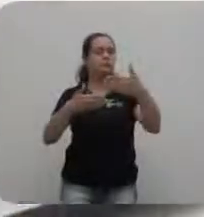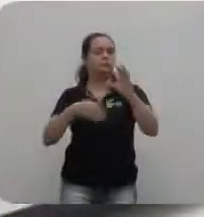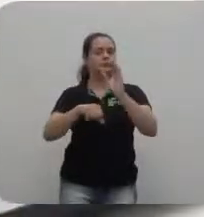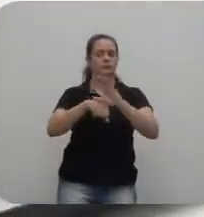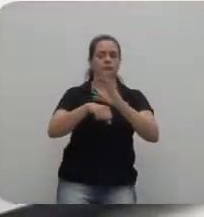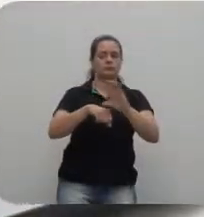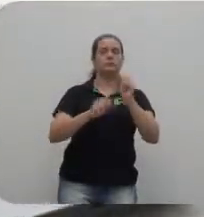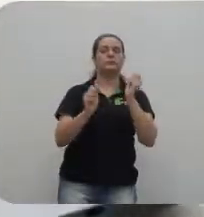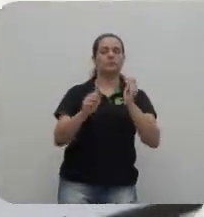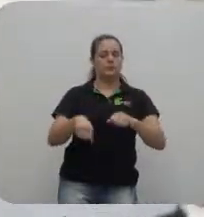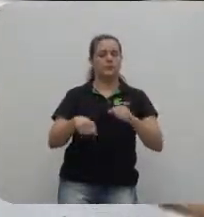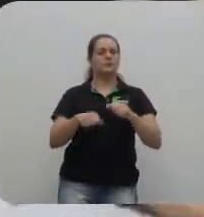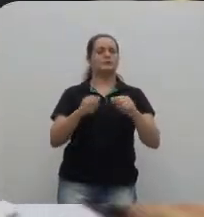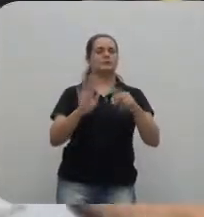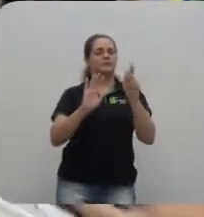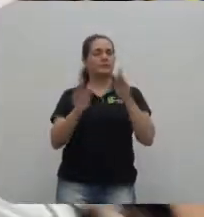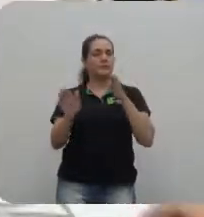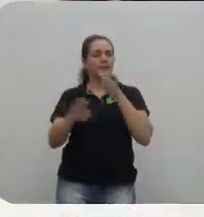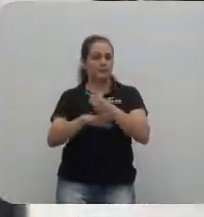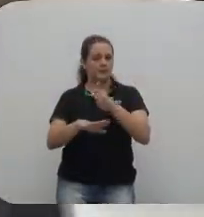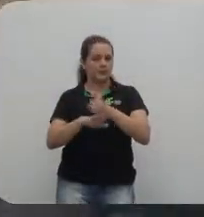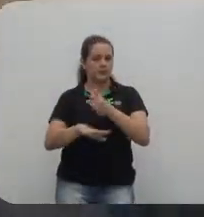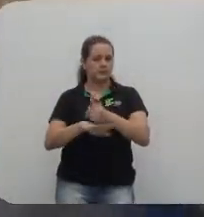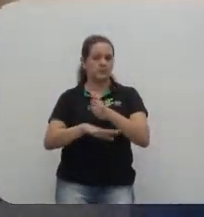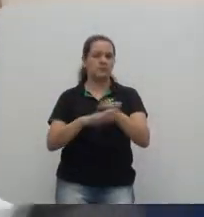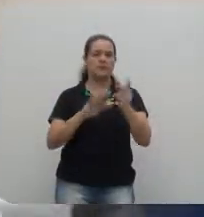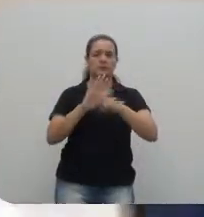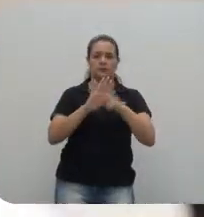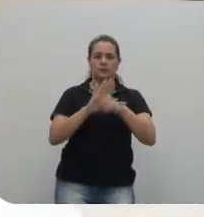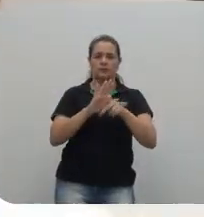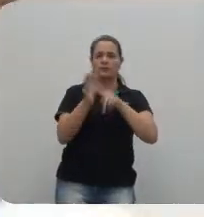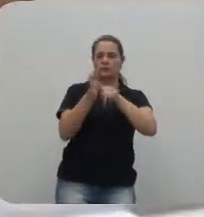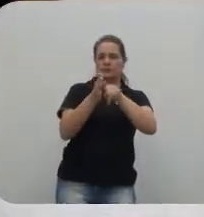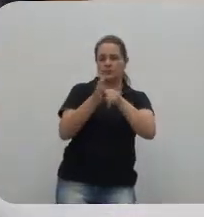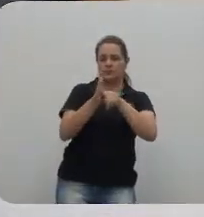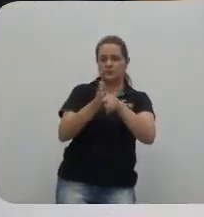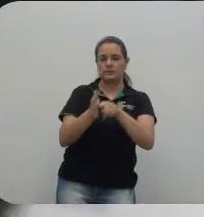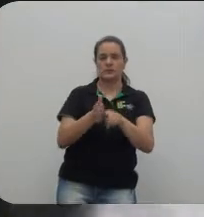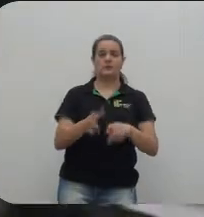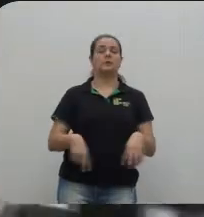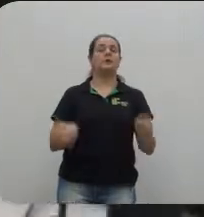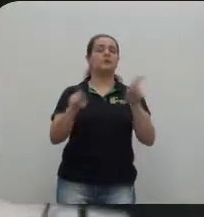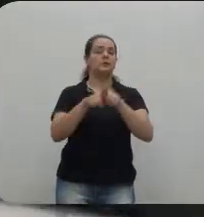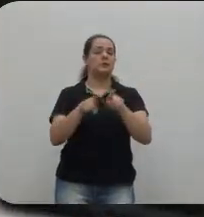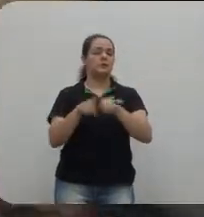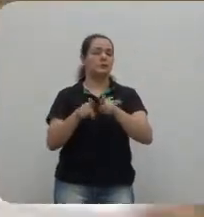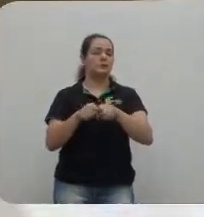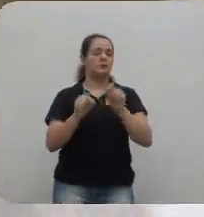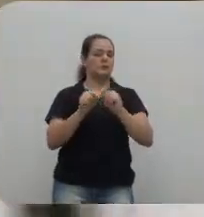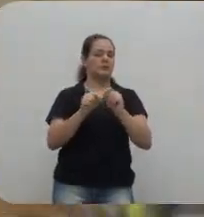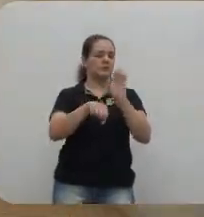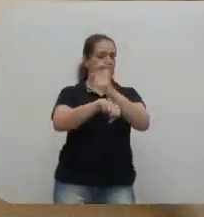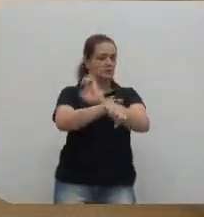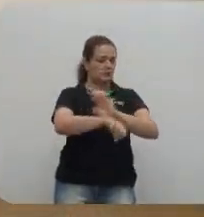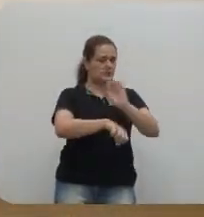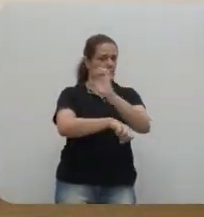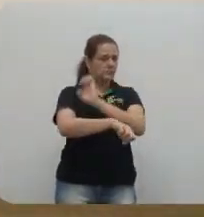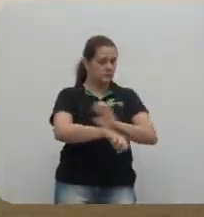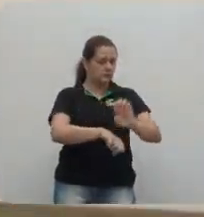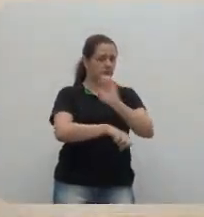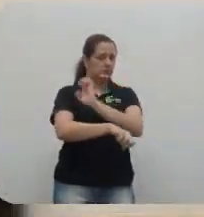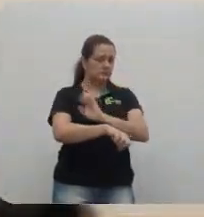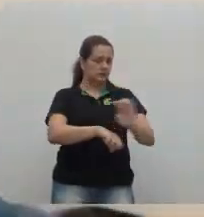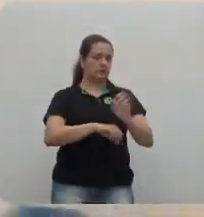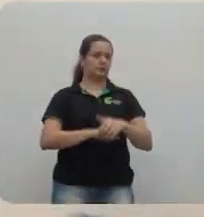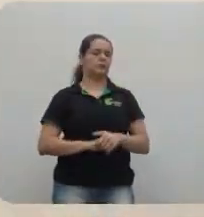Durante o curso, você poderá participar de projetos de pesquisa e extensão, agregando mais valor ao seu currículo. Também, você terá a oportunidade